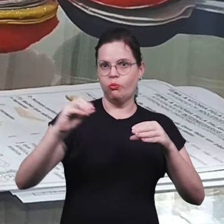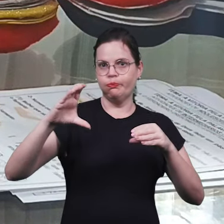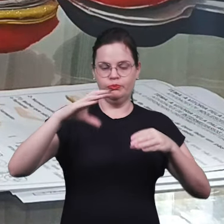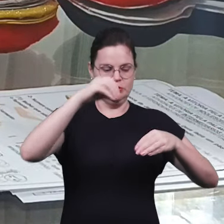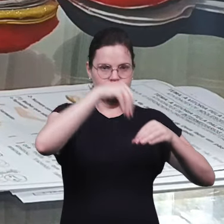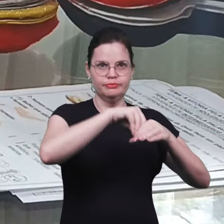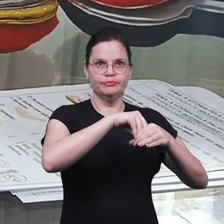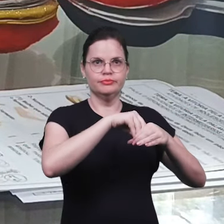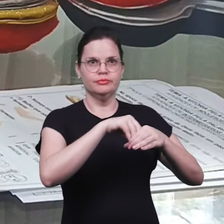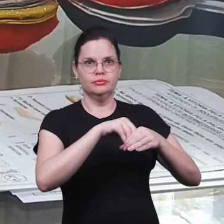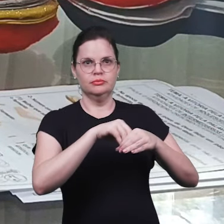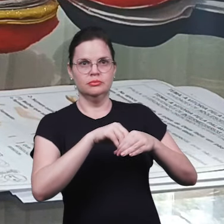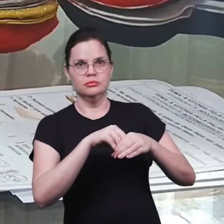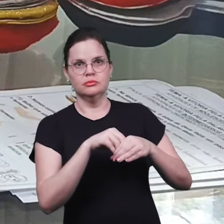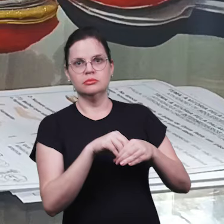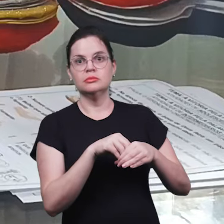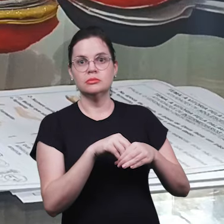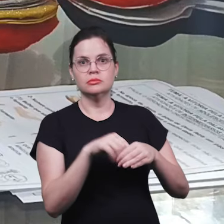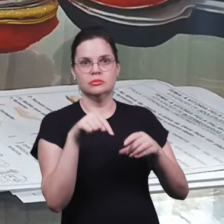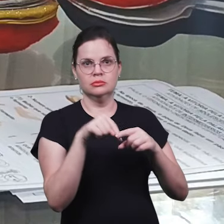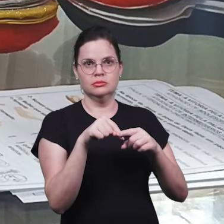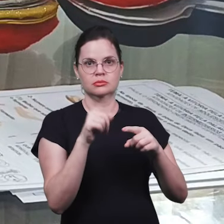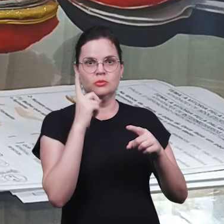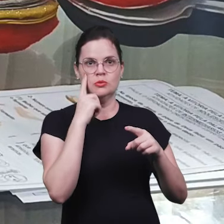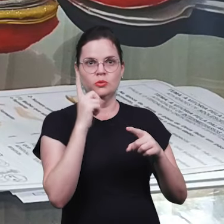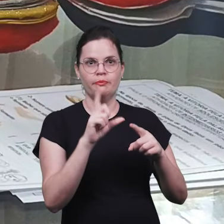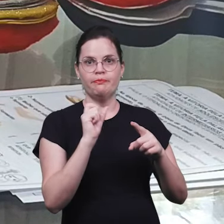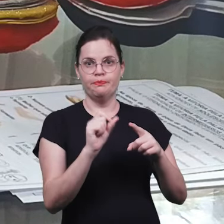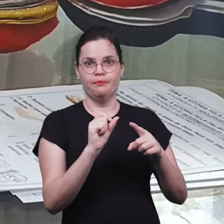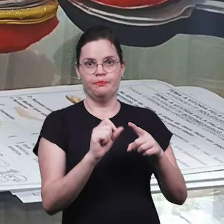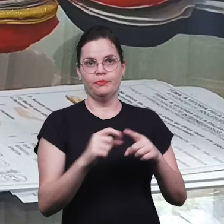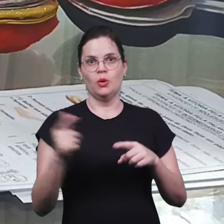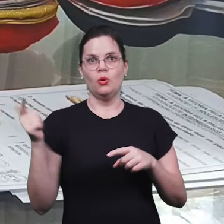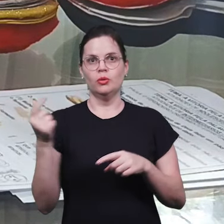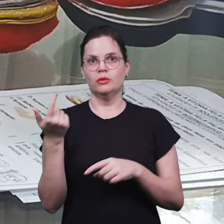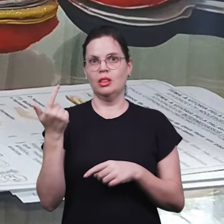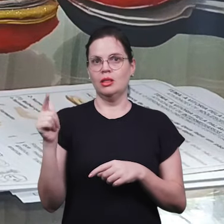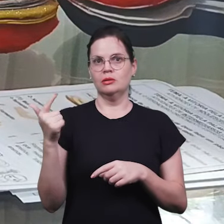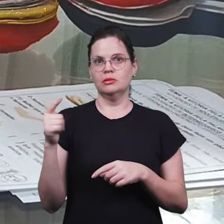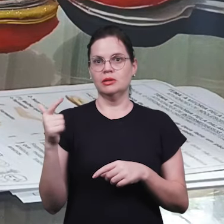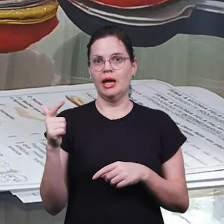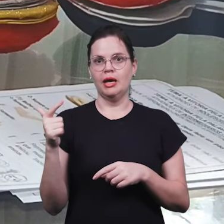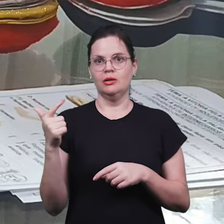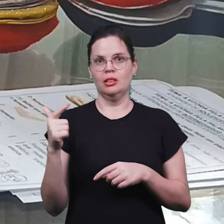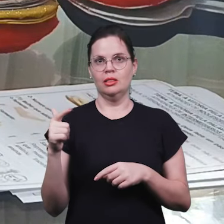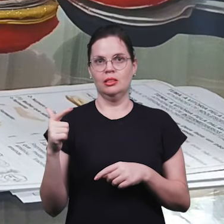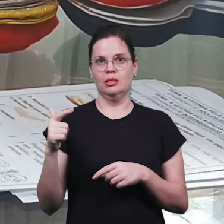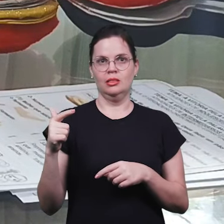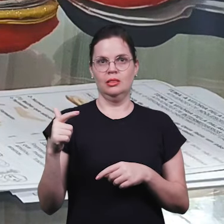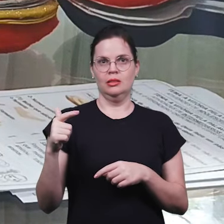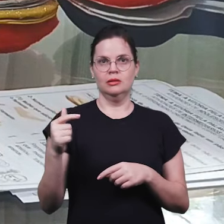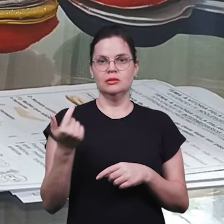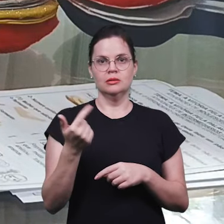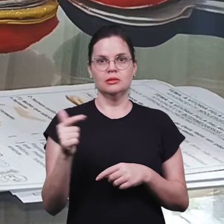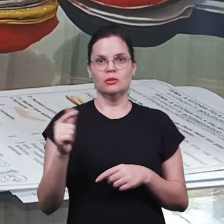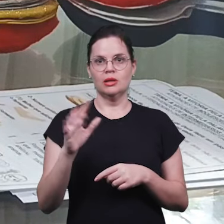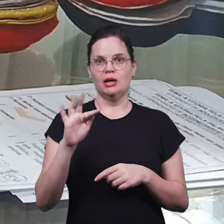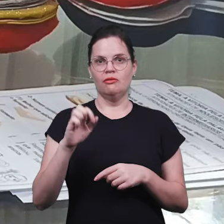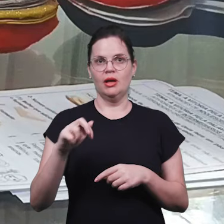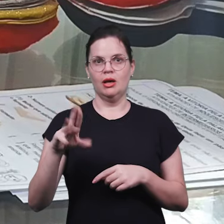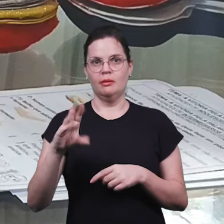acontecer um crescimento aqui, só que o coração vai estar vazio. E no outro, onde não tem o fermento, não vai perceber uma